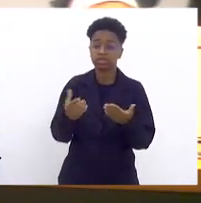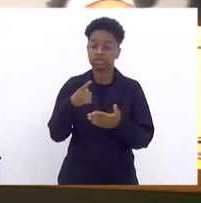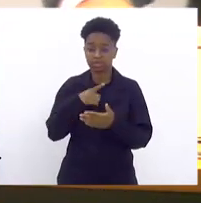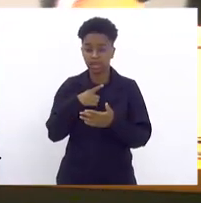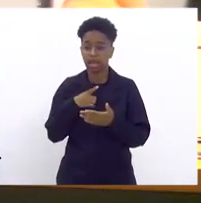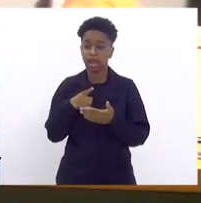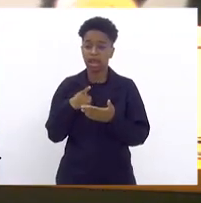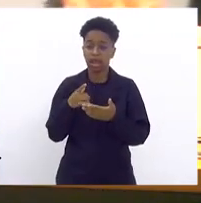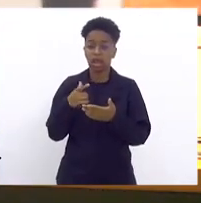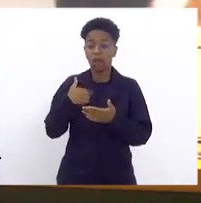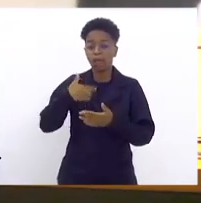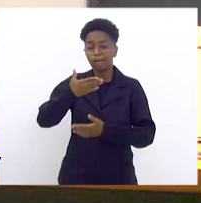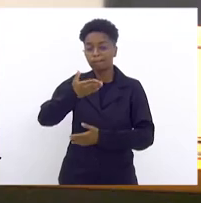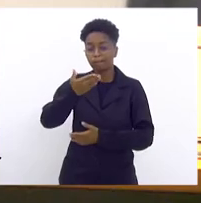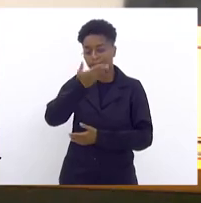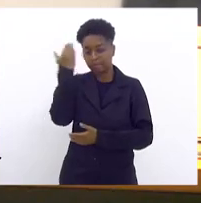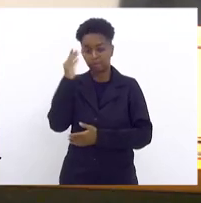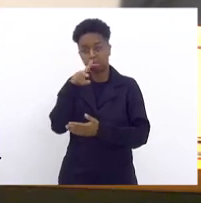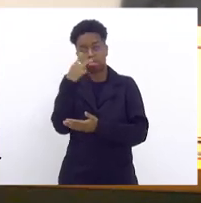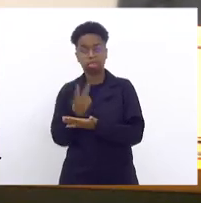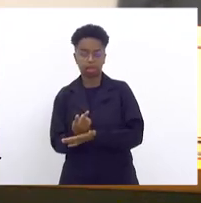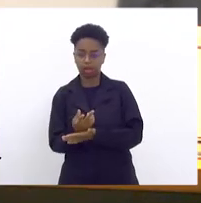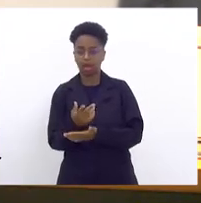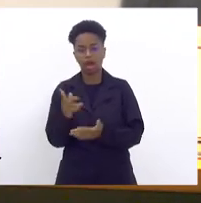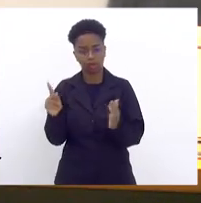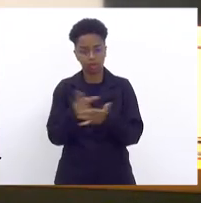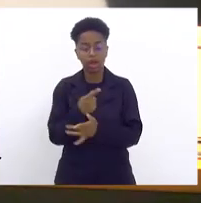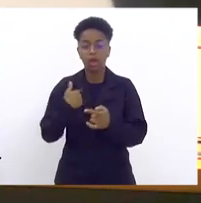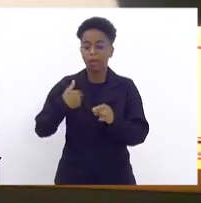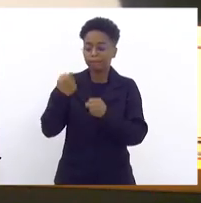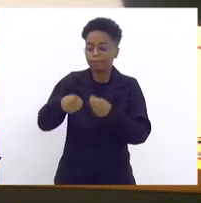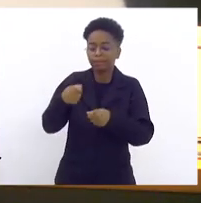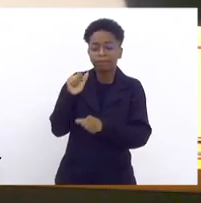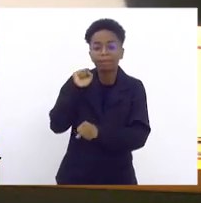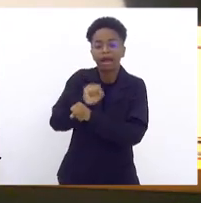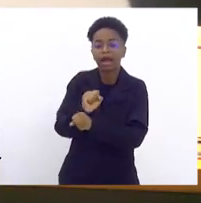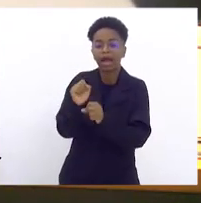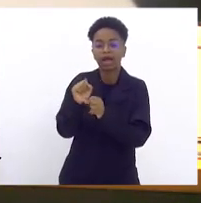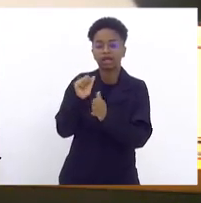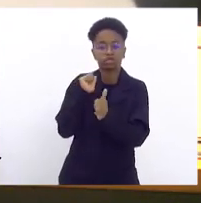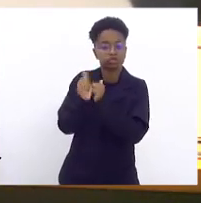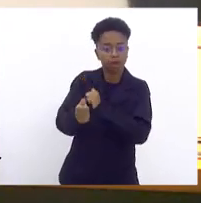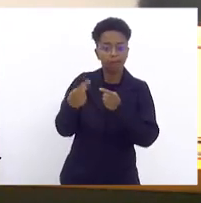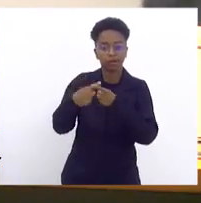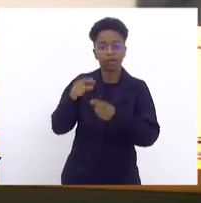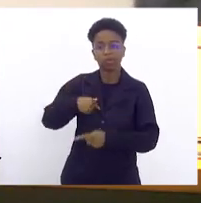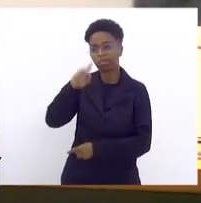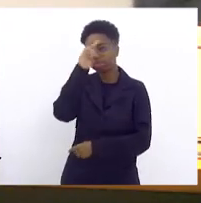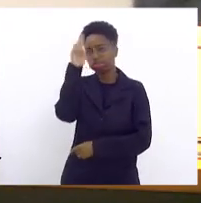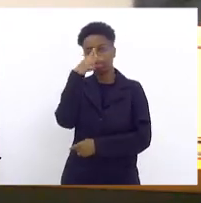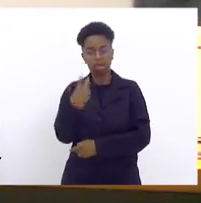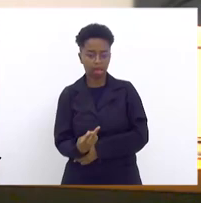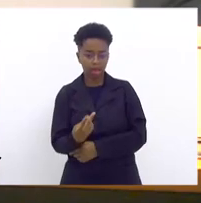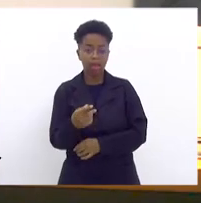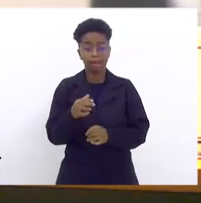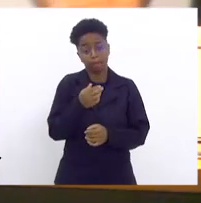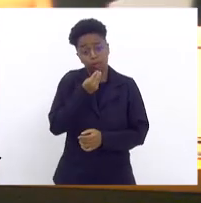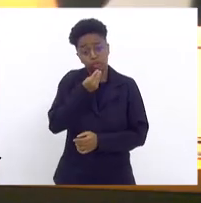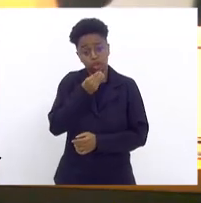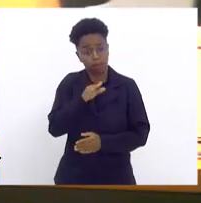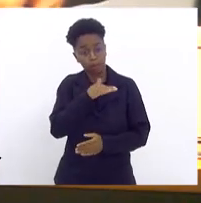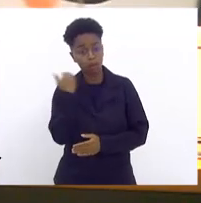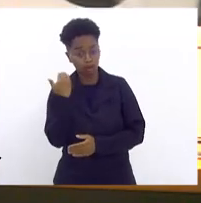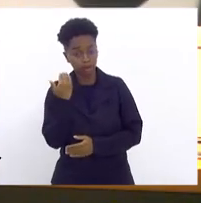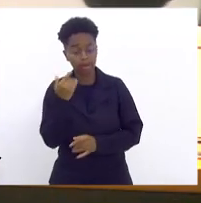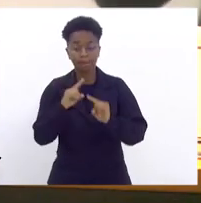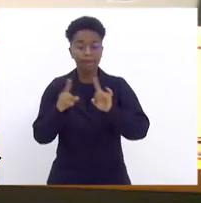eu tinha apagão para vocês terem ideia eu tive que parar de fazer Esporte porque eu tinha Pagão desmaiava na piscina desmaiava poderia morrer Então